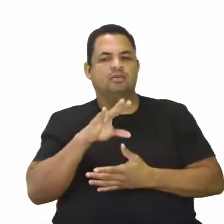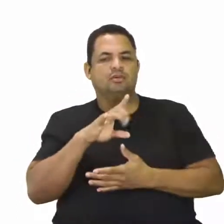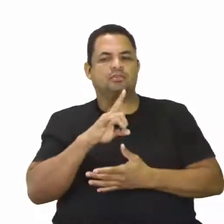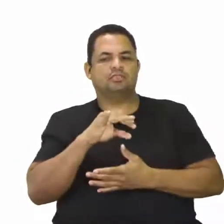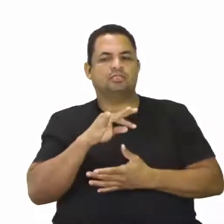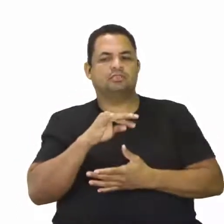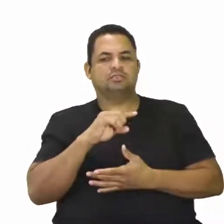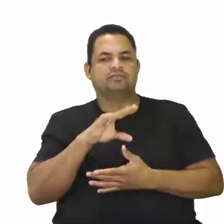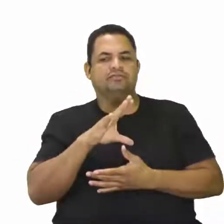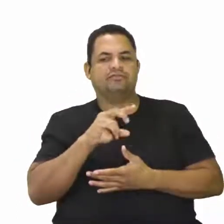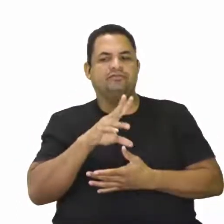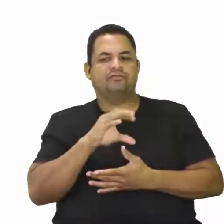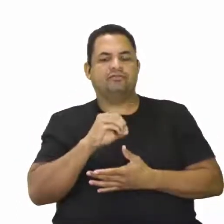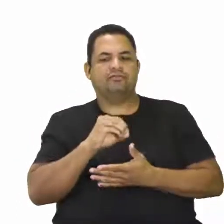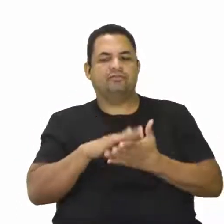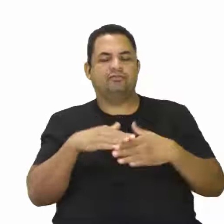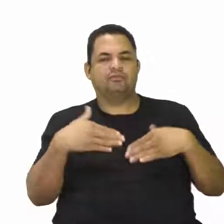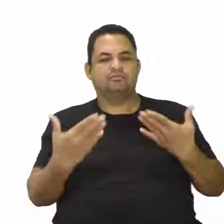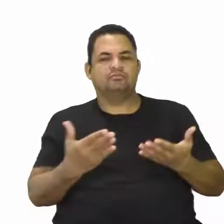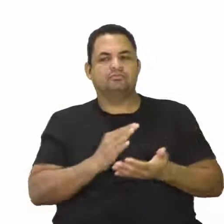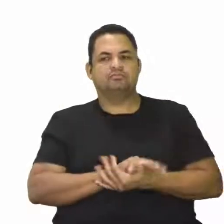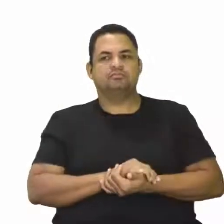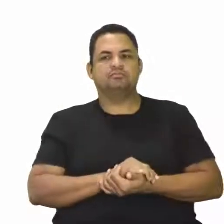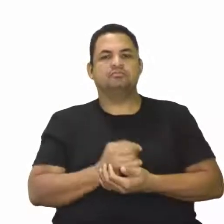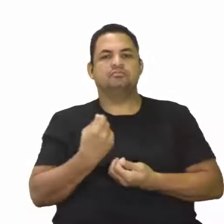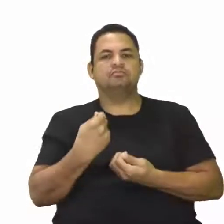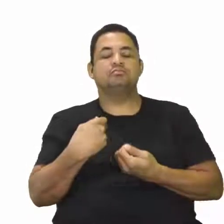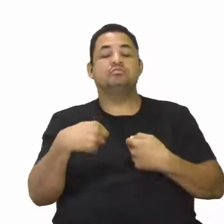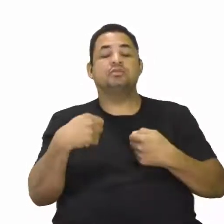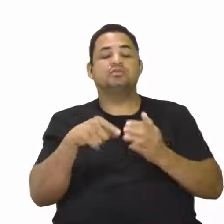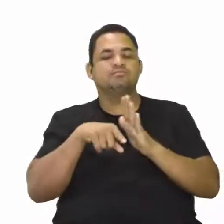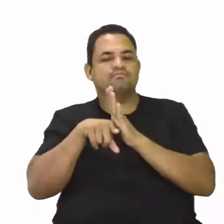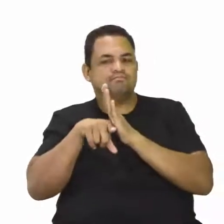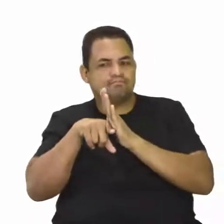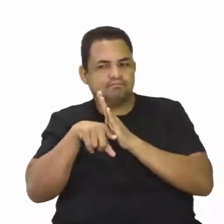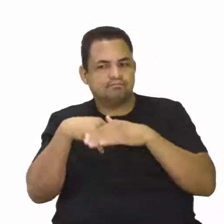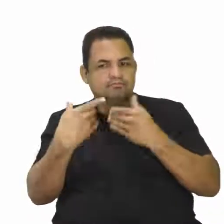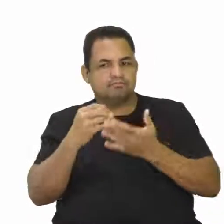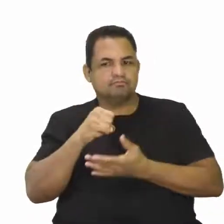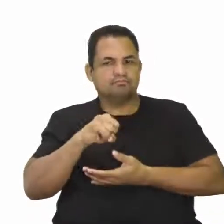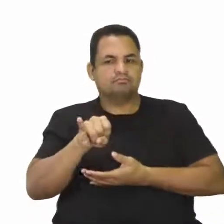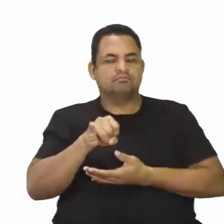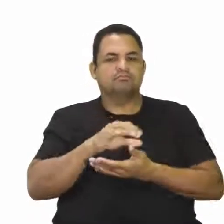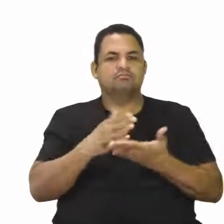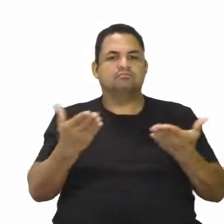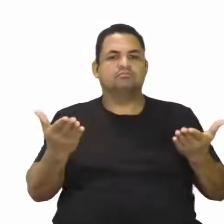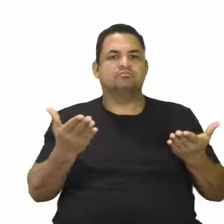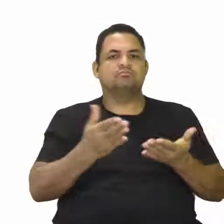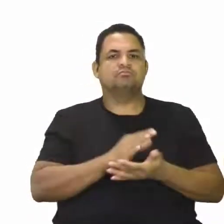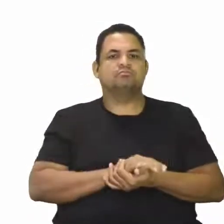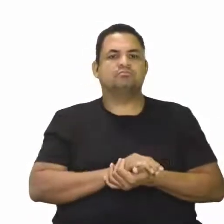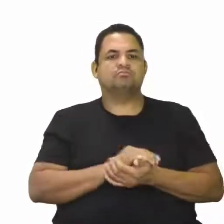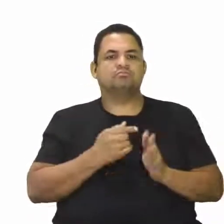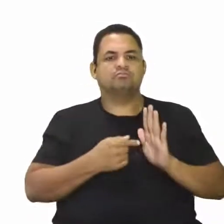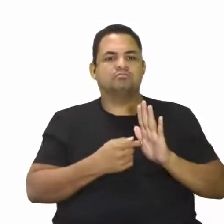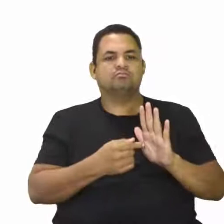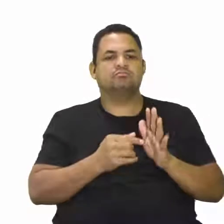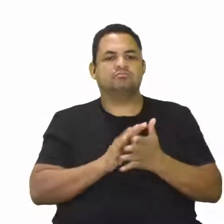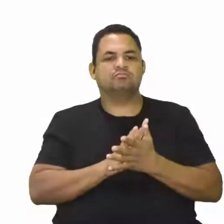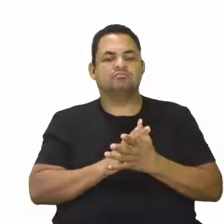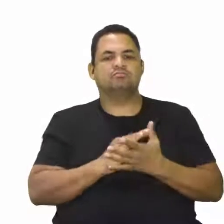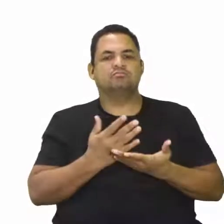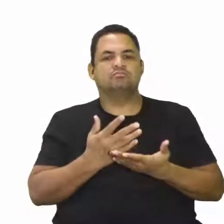nós dissemos na nossa aula. O que a gente tem que analisar? A gente tem que analisar se esse demonstrativo ele está